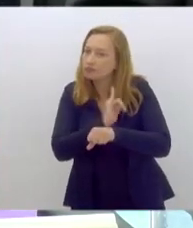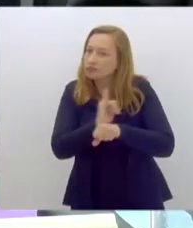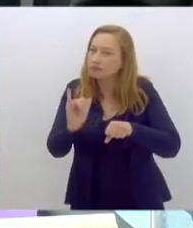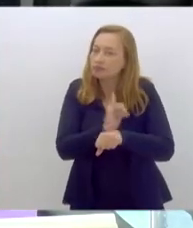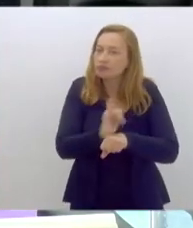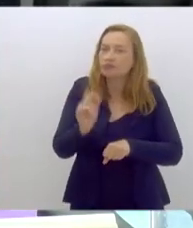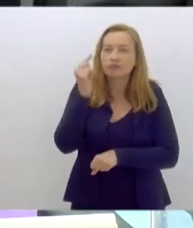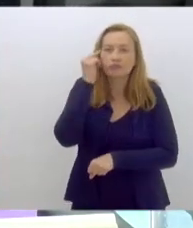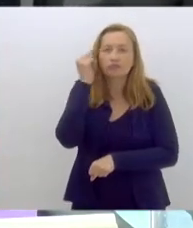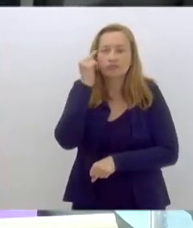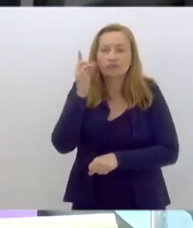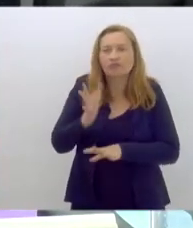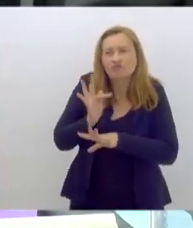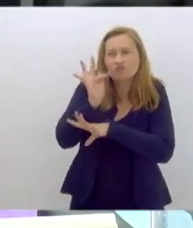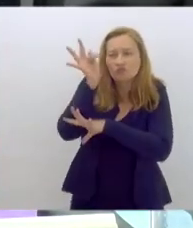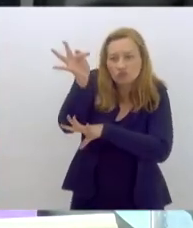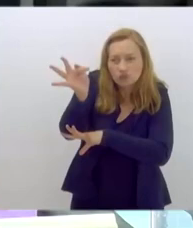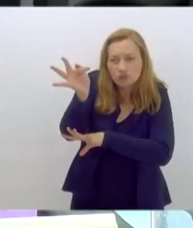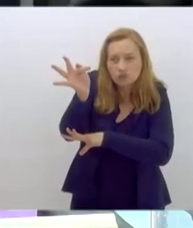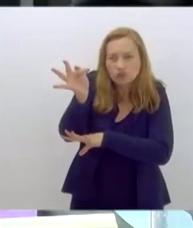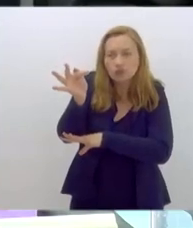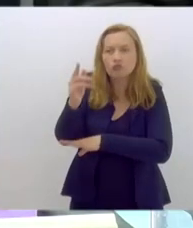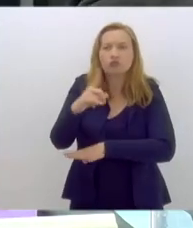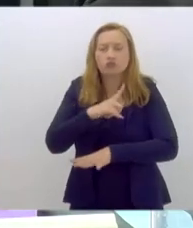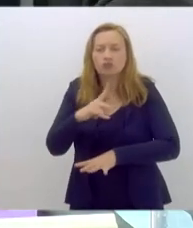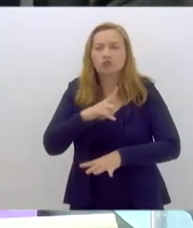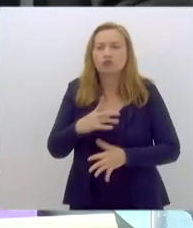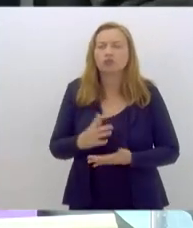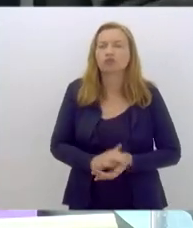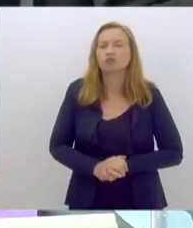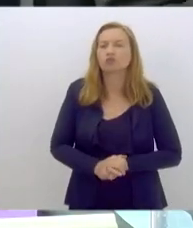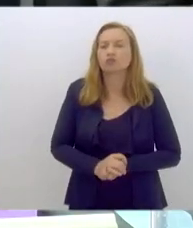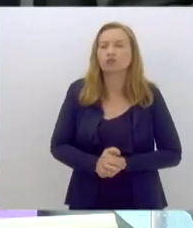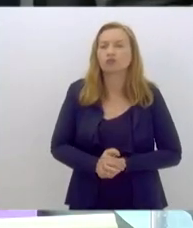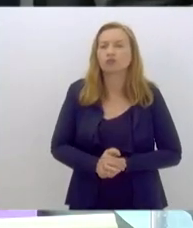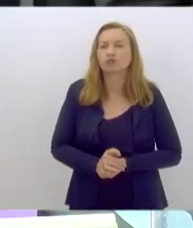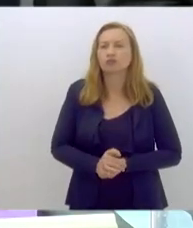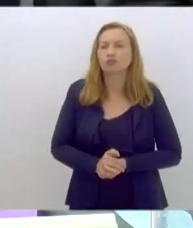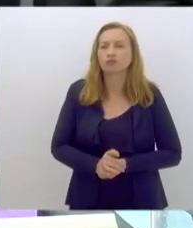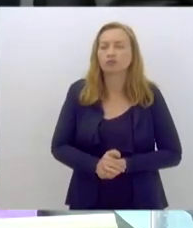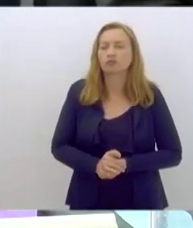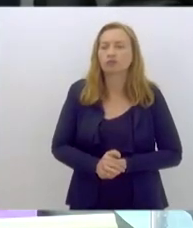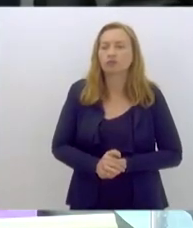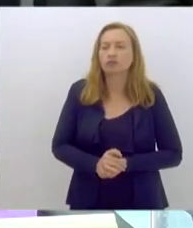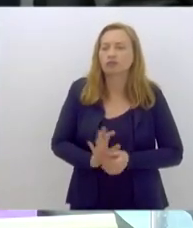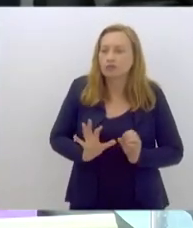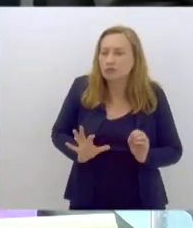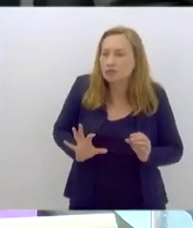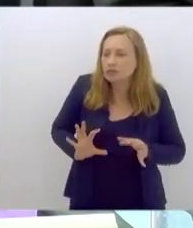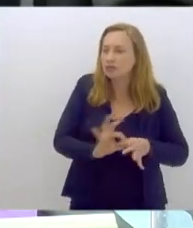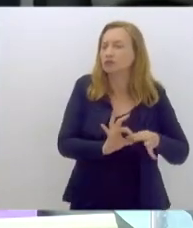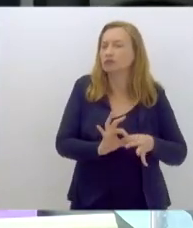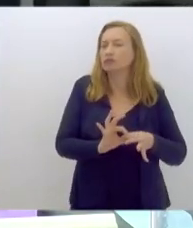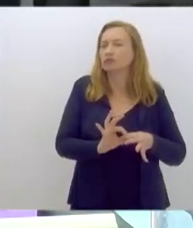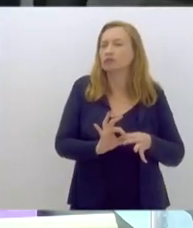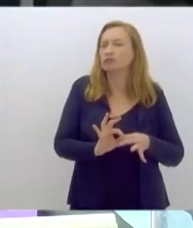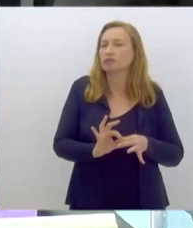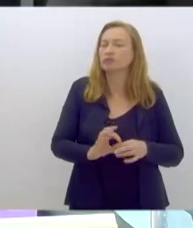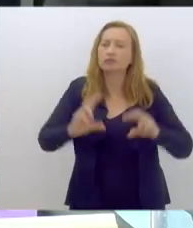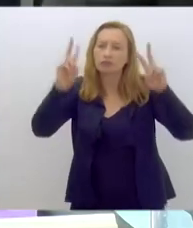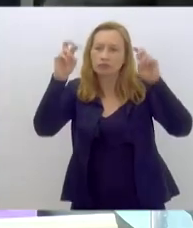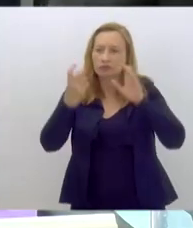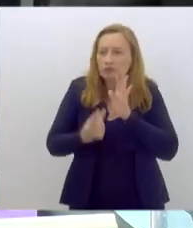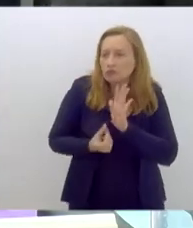é o futuro e ter isso de alguma de alguma forma amarrado Nas questões